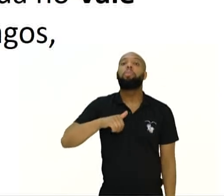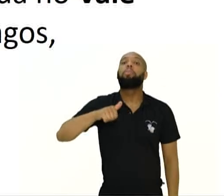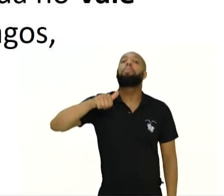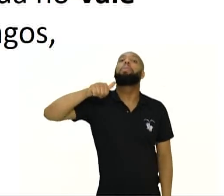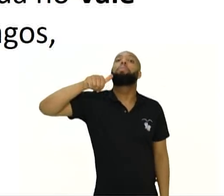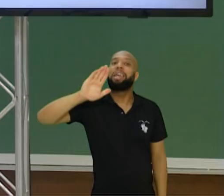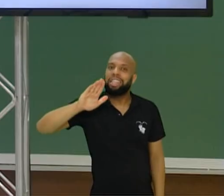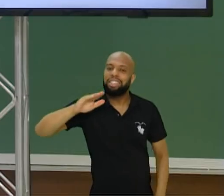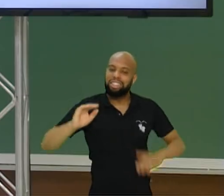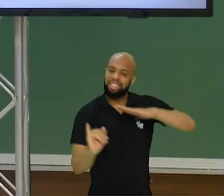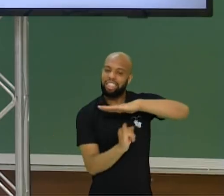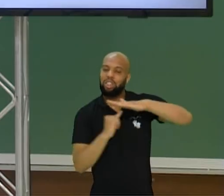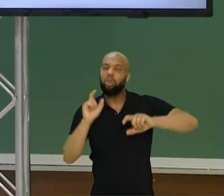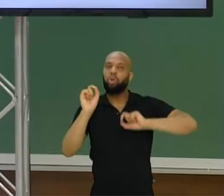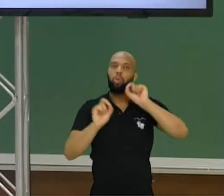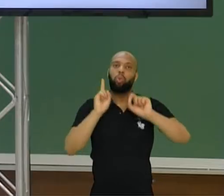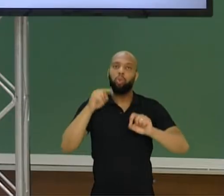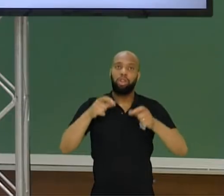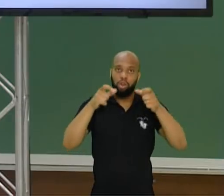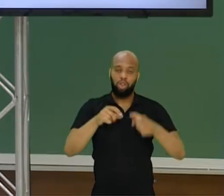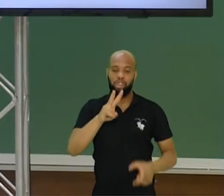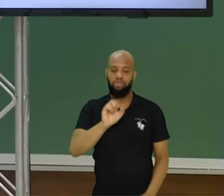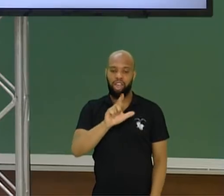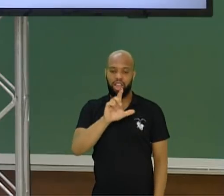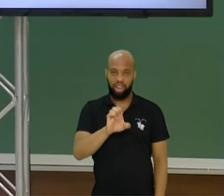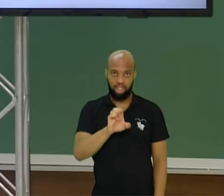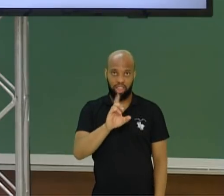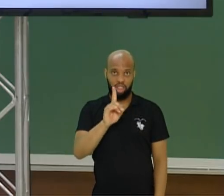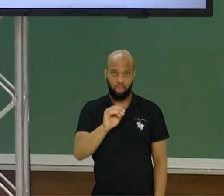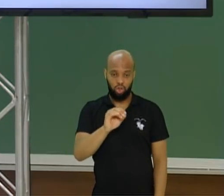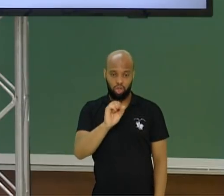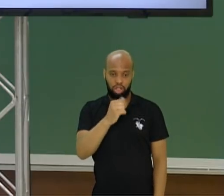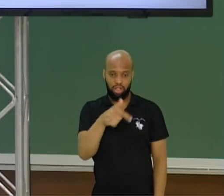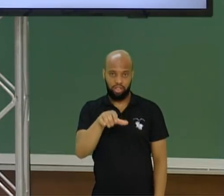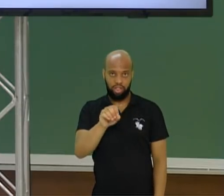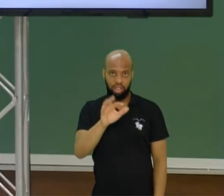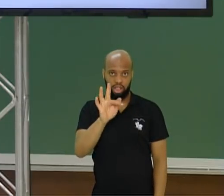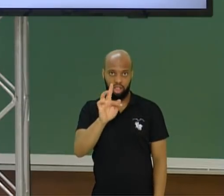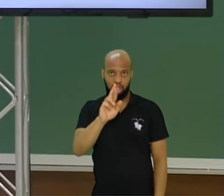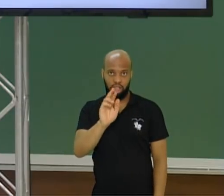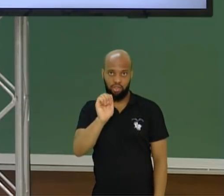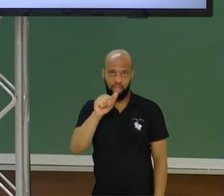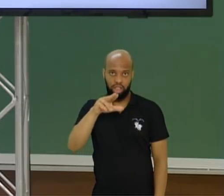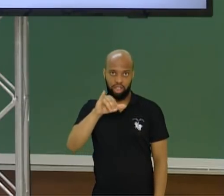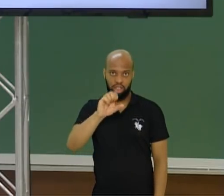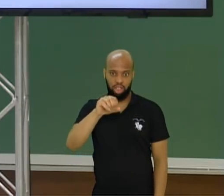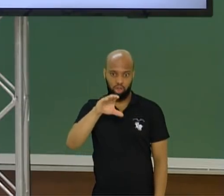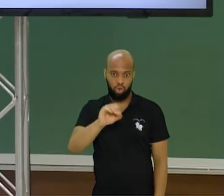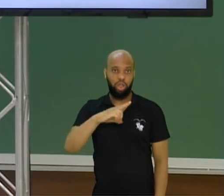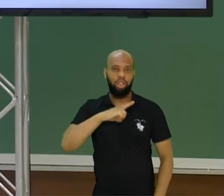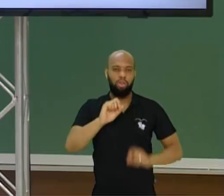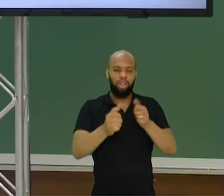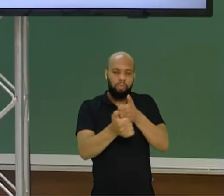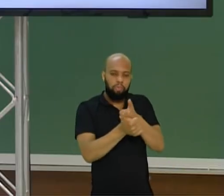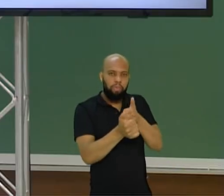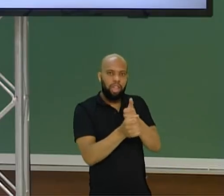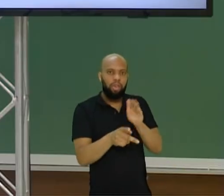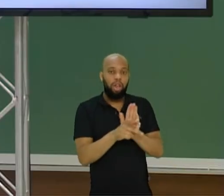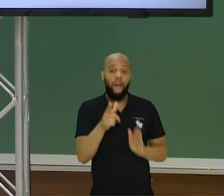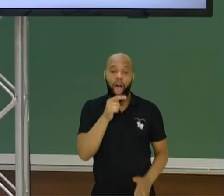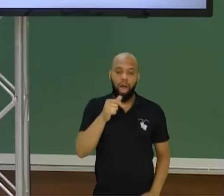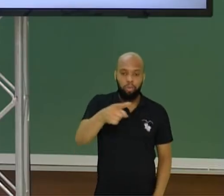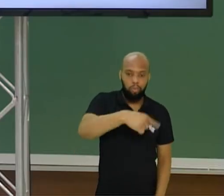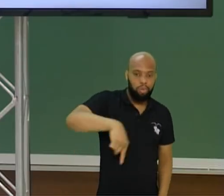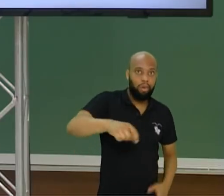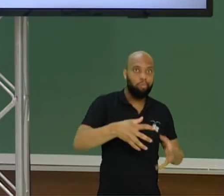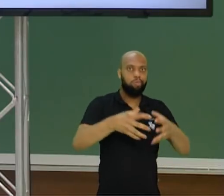industrializada do Canadá é a região do Vale do São Francisco, onde está localizada próximo ali dos Grandes Lagos,